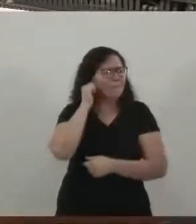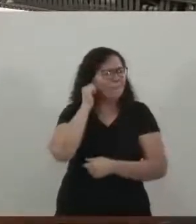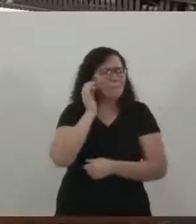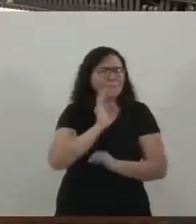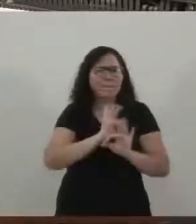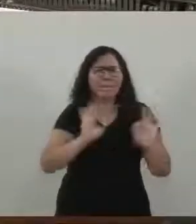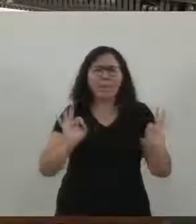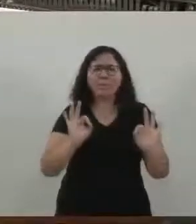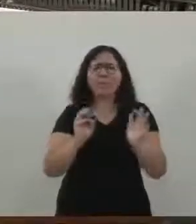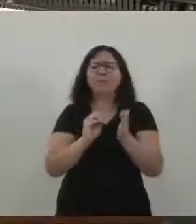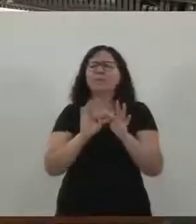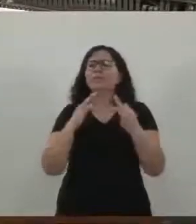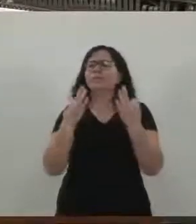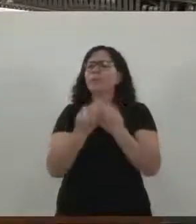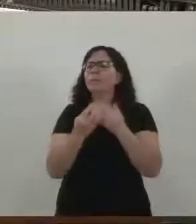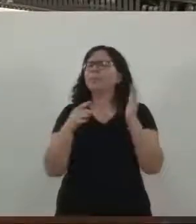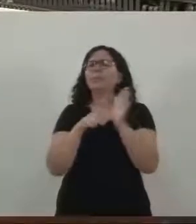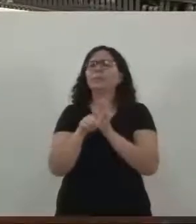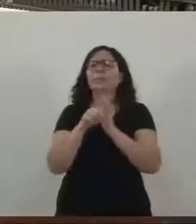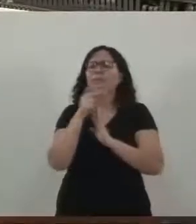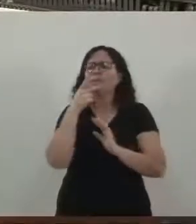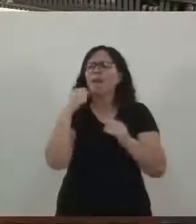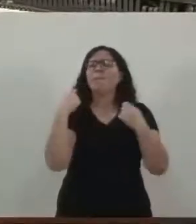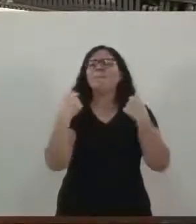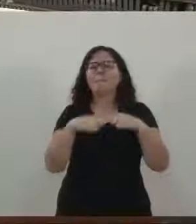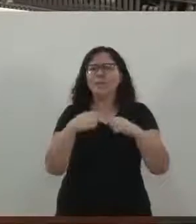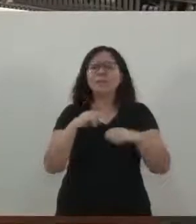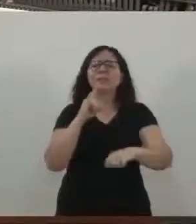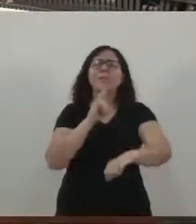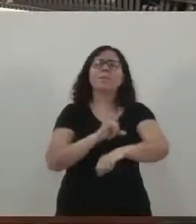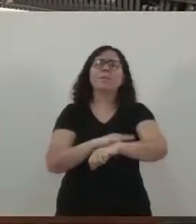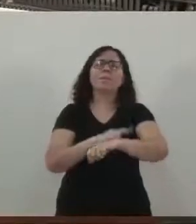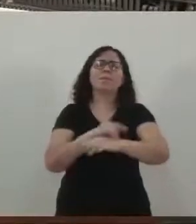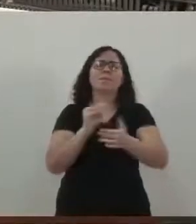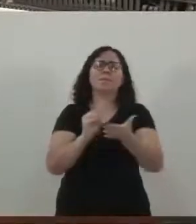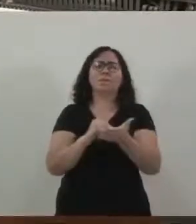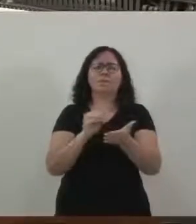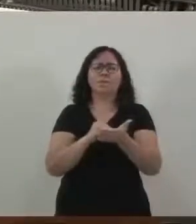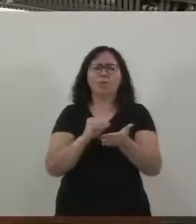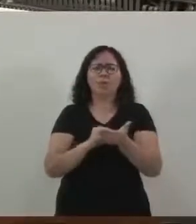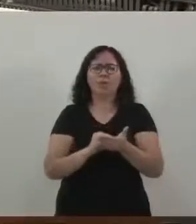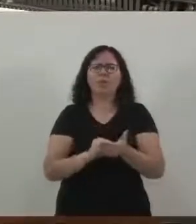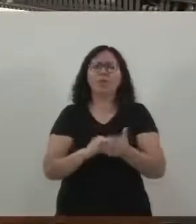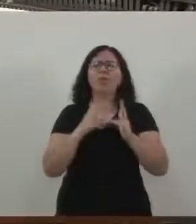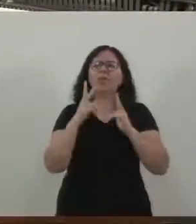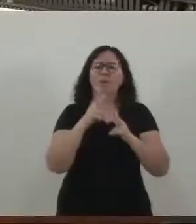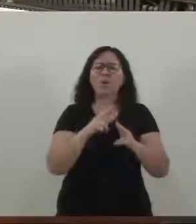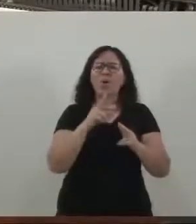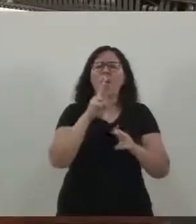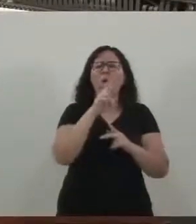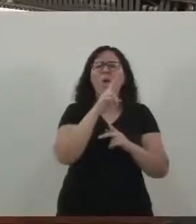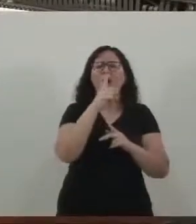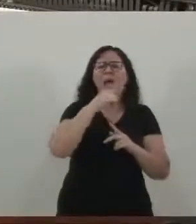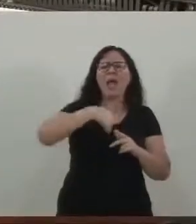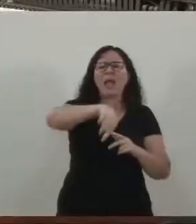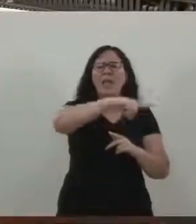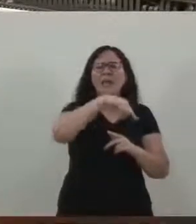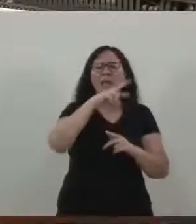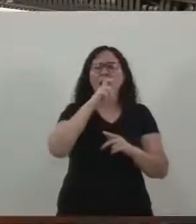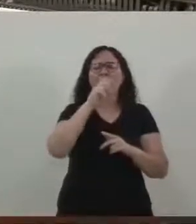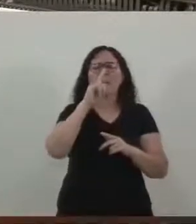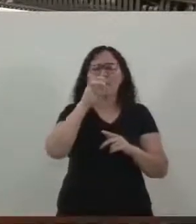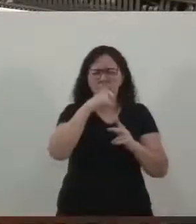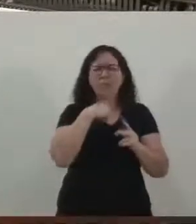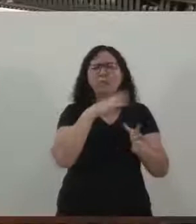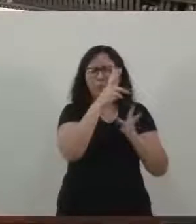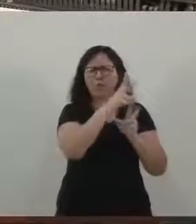os familiares têm pedido e se faz necessário sim a construção de banheiros ali. Como foi feito, por exemplo, na Represão, né? Então estarei